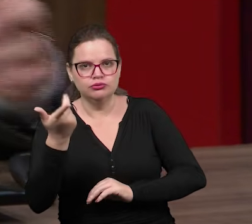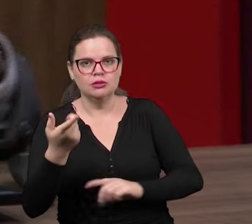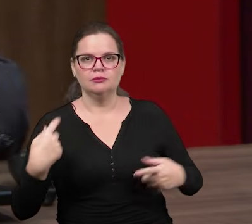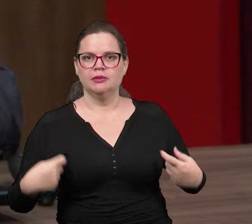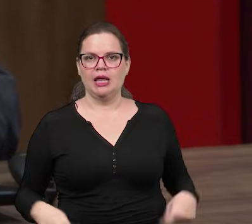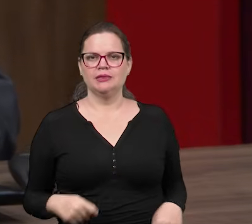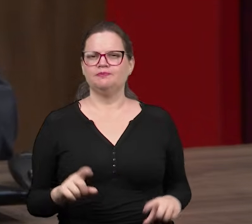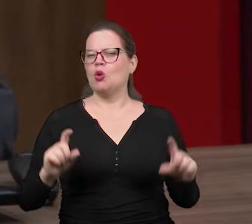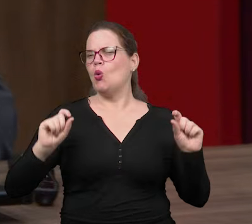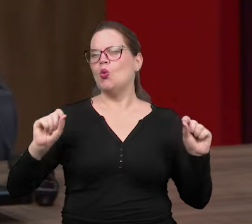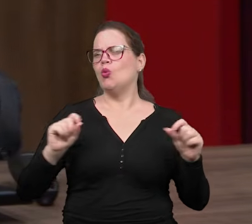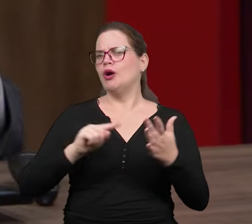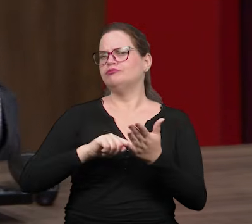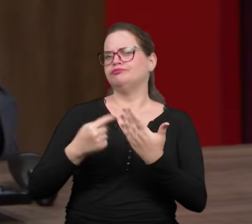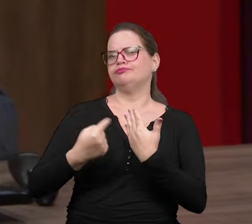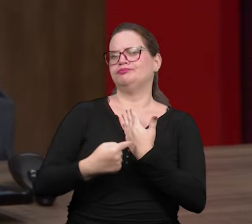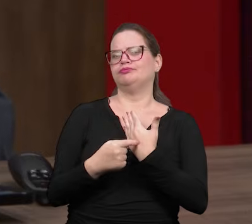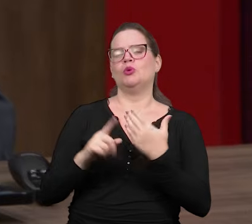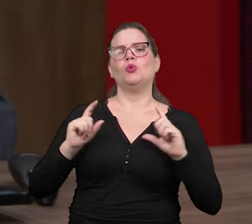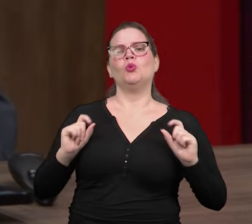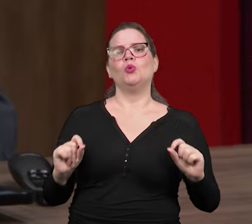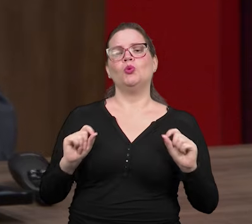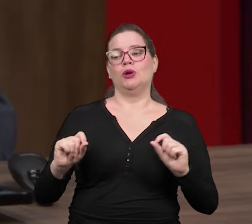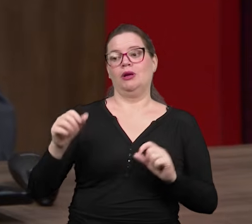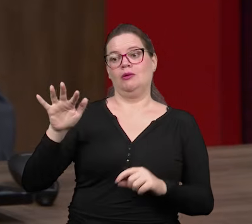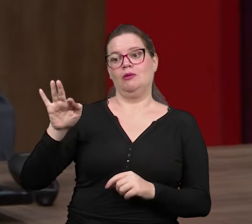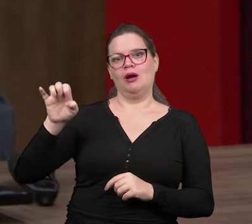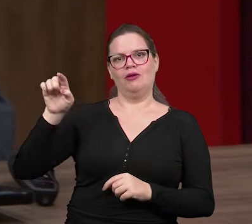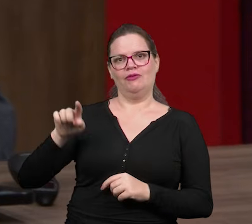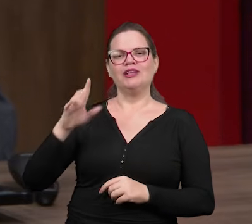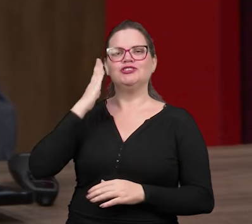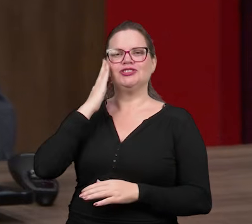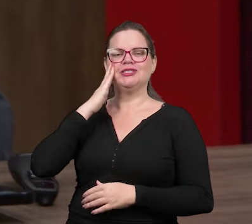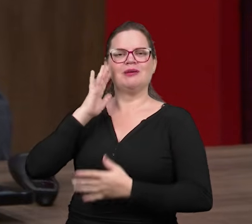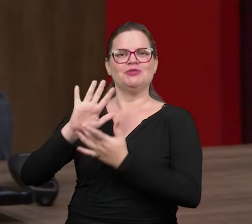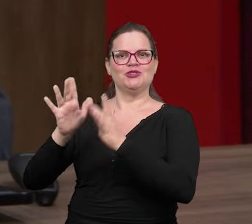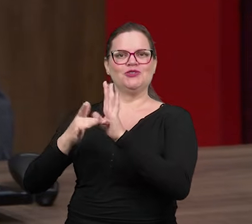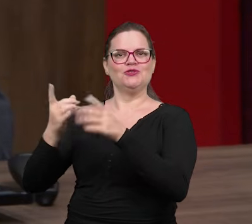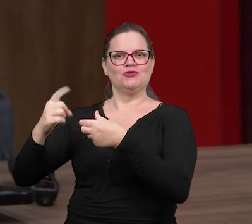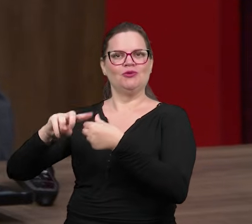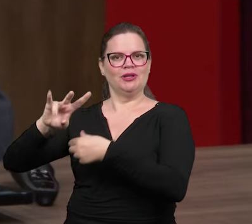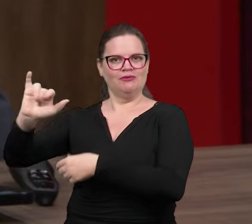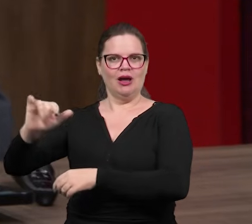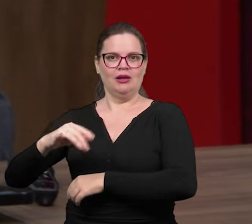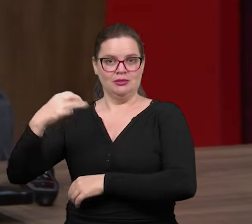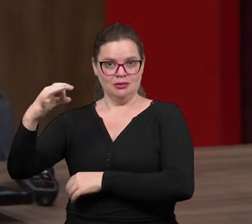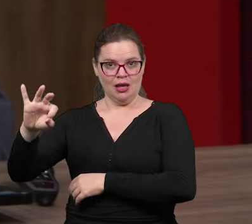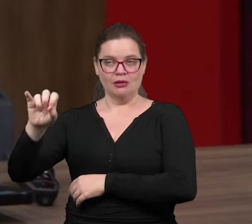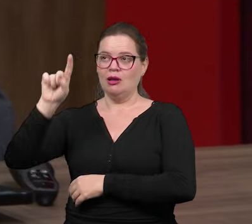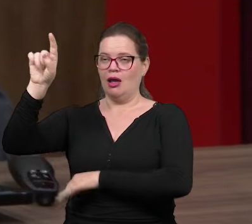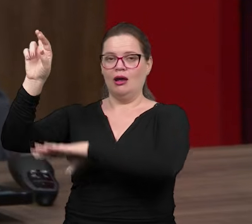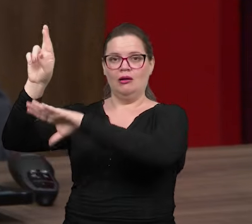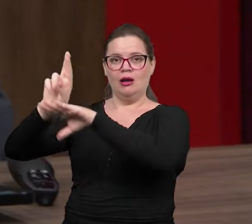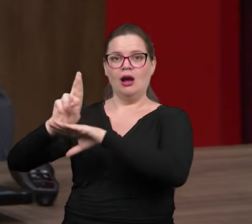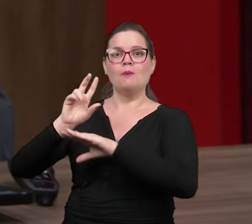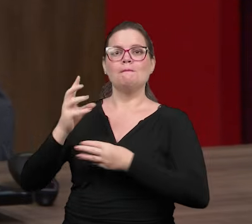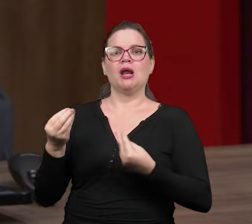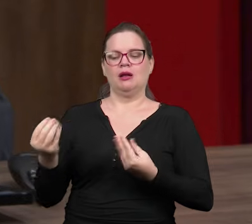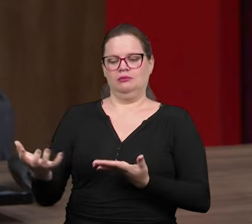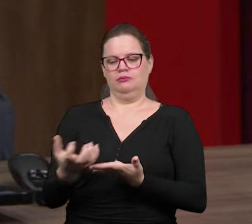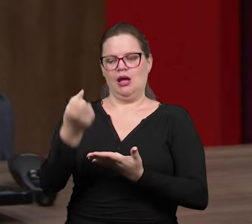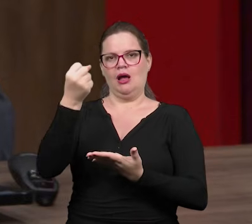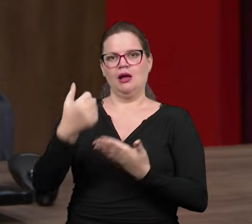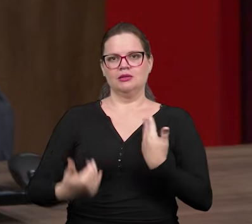que Jesus voltará para buscar uma igreja. E o mundo ele vai ficar com aquilo que é do mundo, com aquilo que é do maligno.